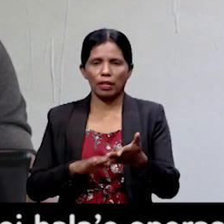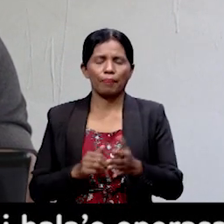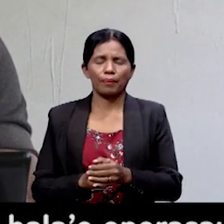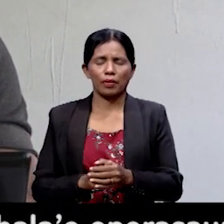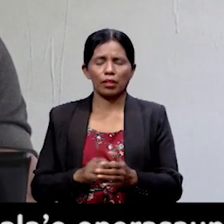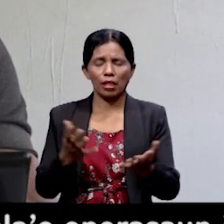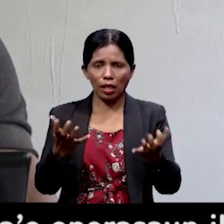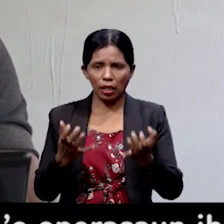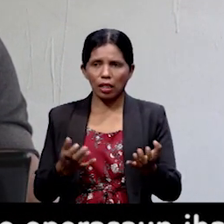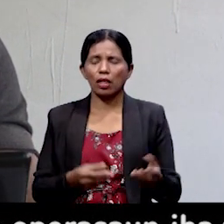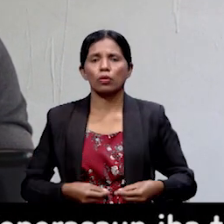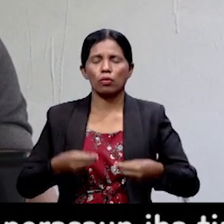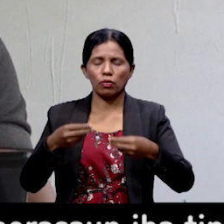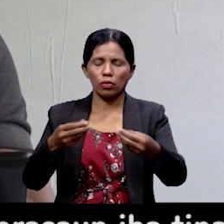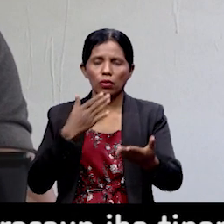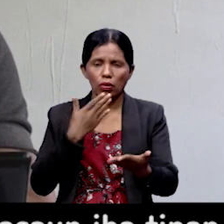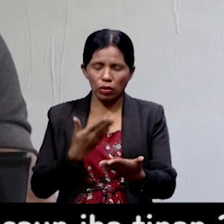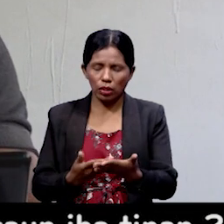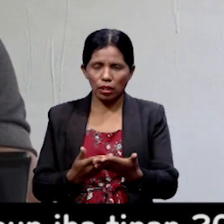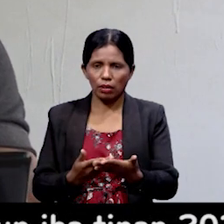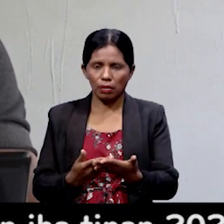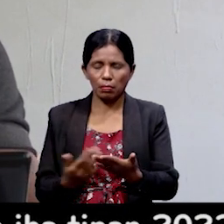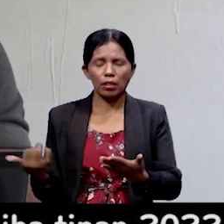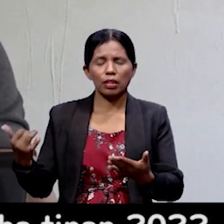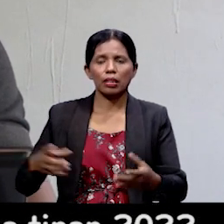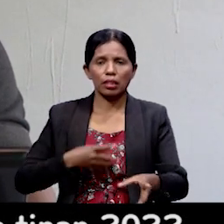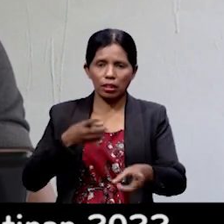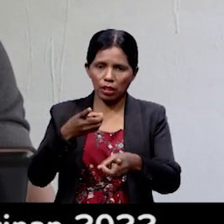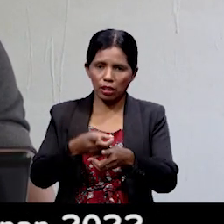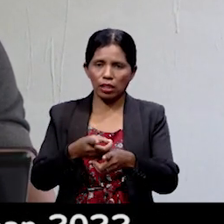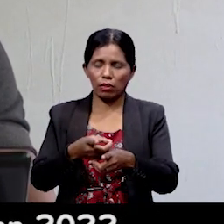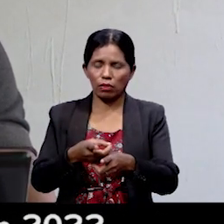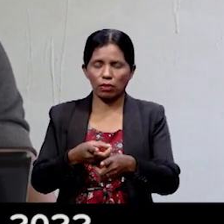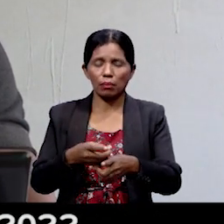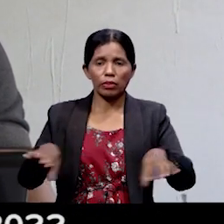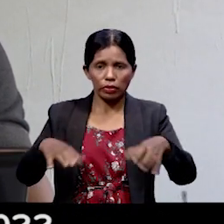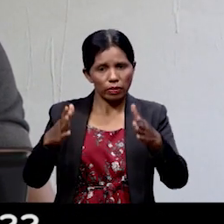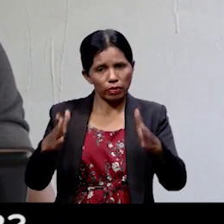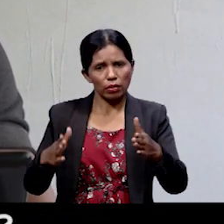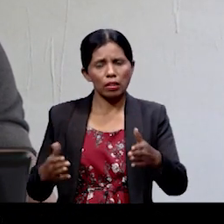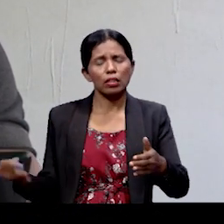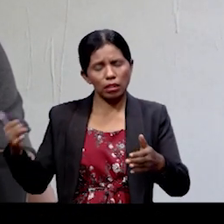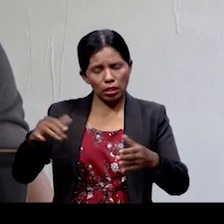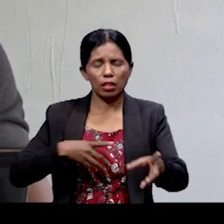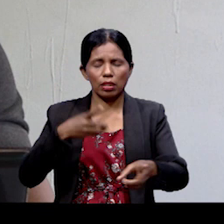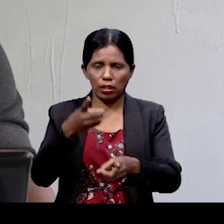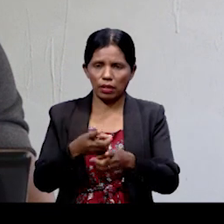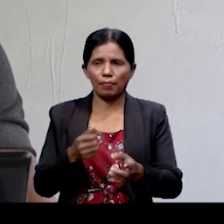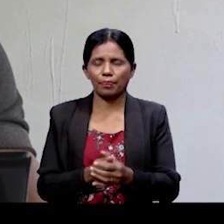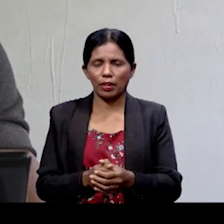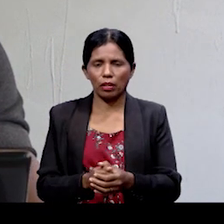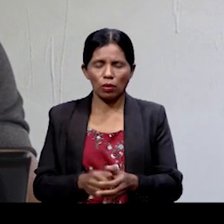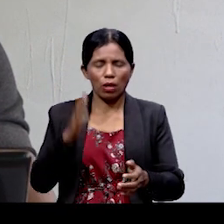do niga, for do ni privilégio para funcionar, se não nem ser nem direito, merece do ni, mas a tu halo boa ser nem para ho intenções de a tu buka fil fali